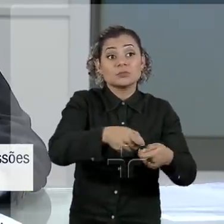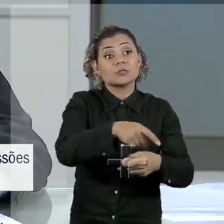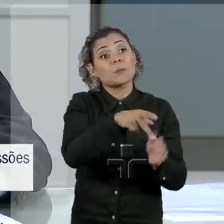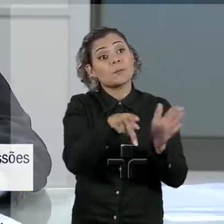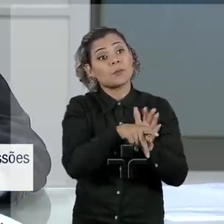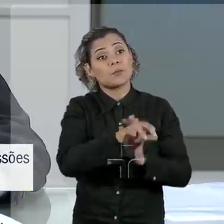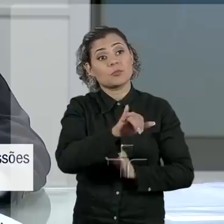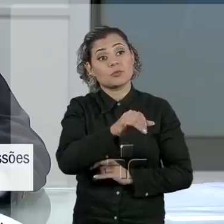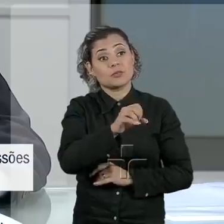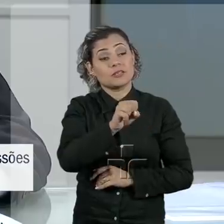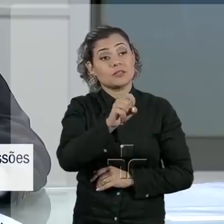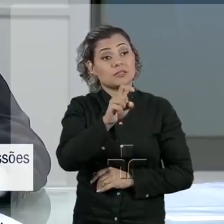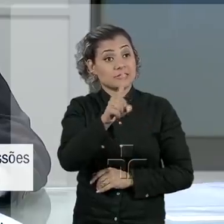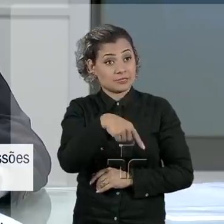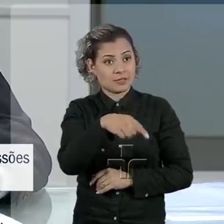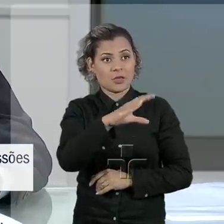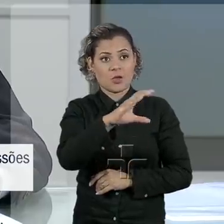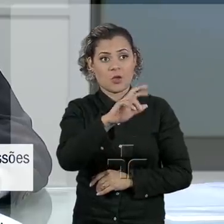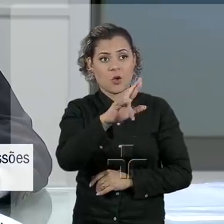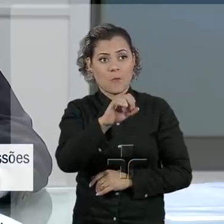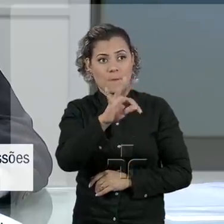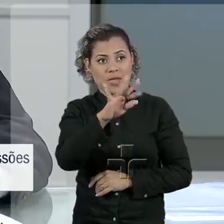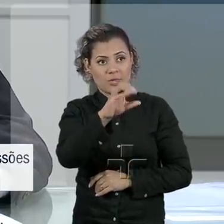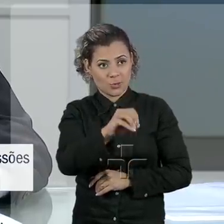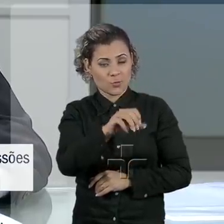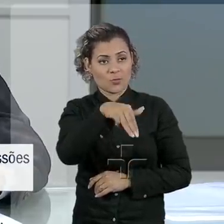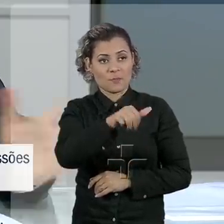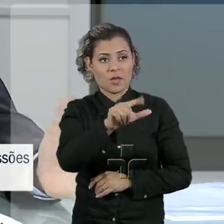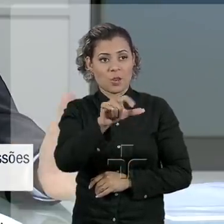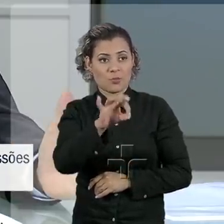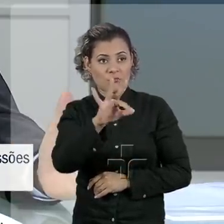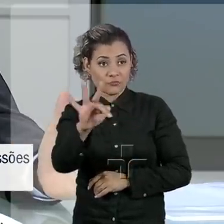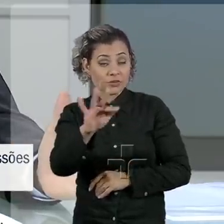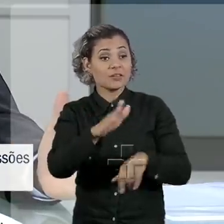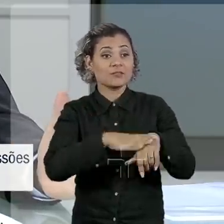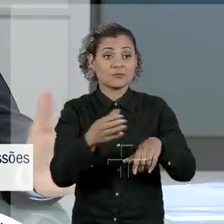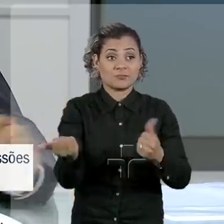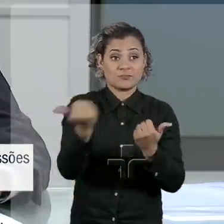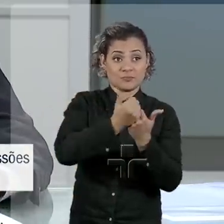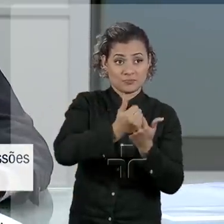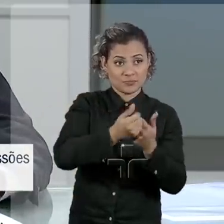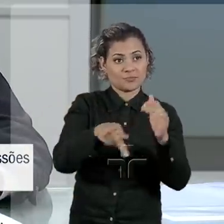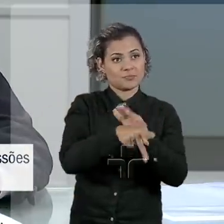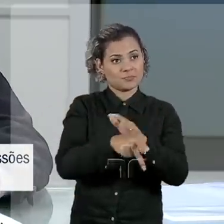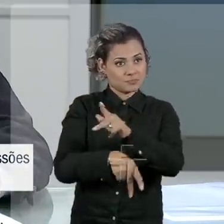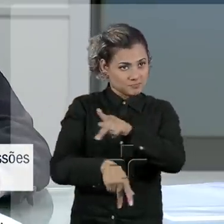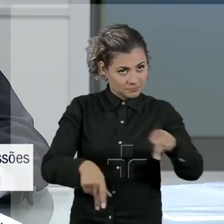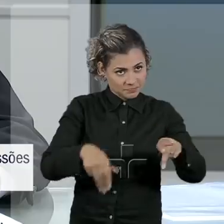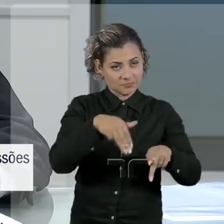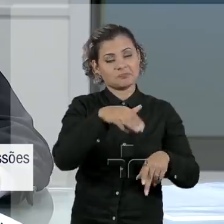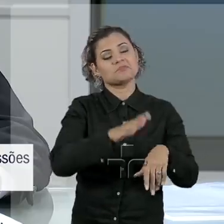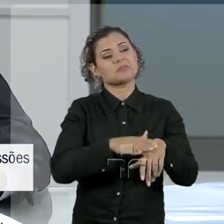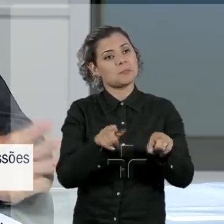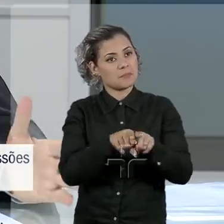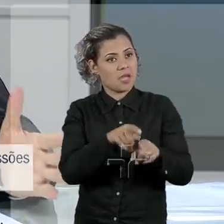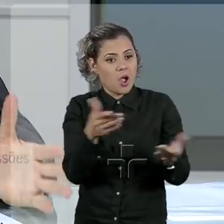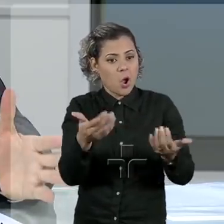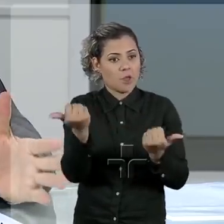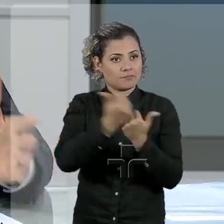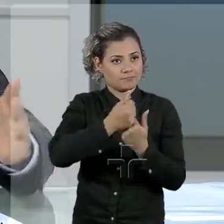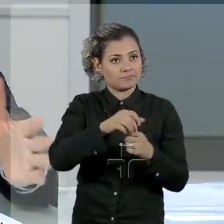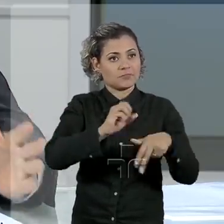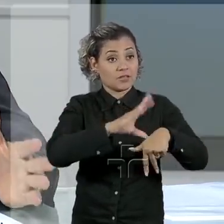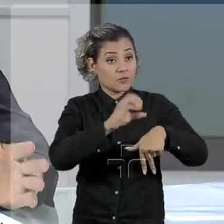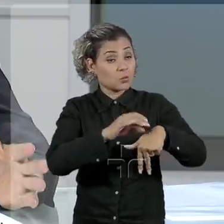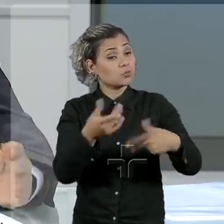Maluf, que está assumindo, tem uma experiência já nessa área, vai dar continuidade ao trabalho que o Marcos desenvolveu. Eu acho que a TV